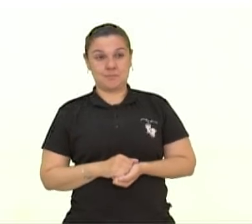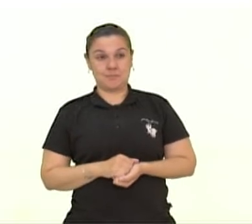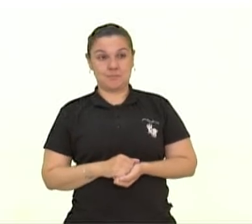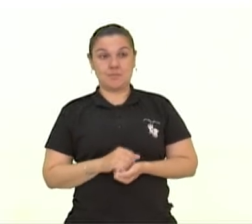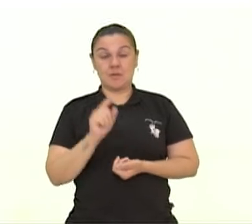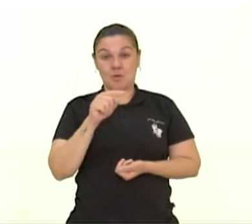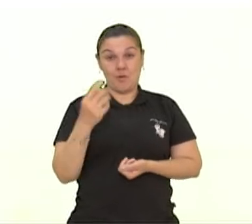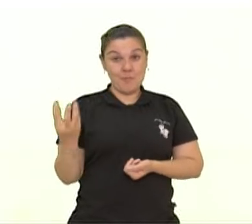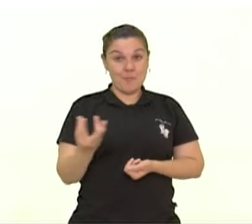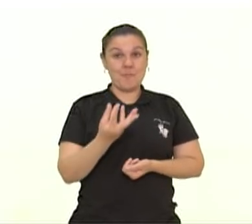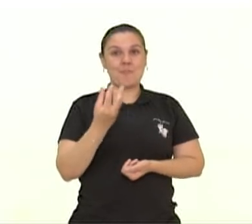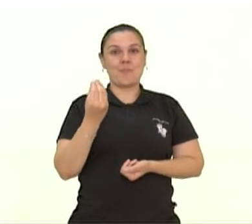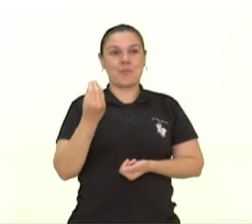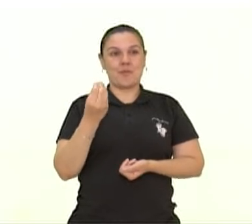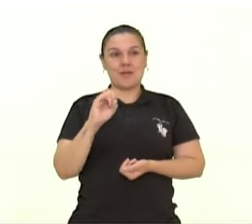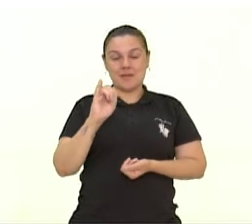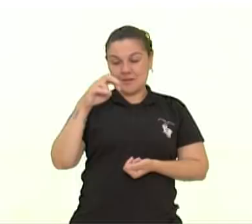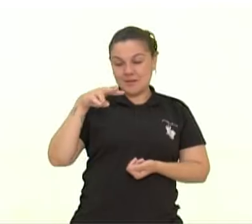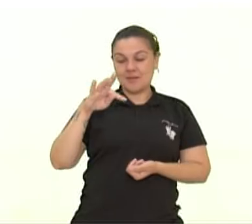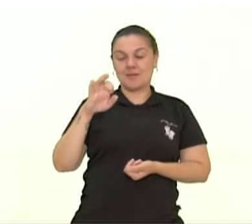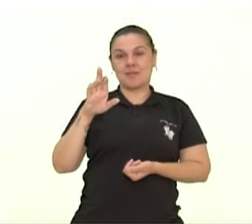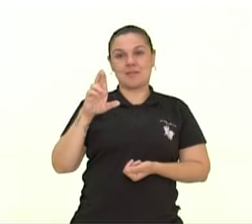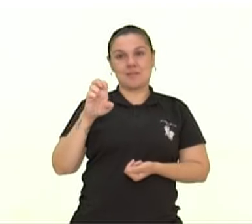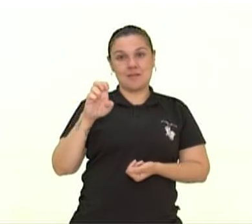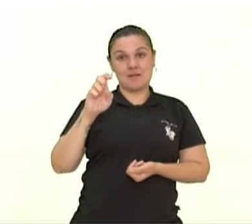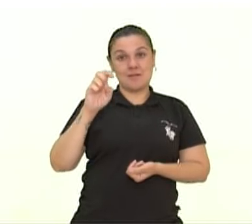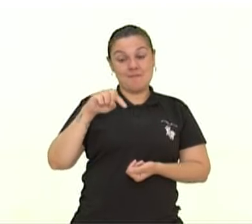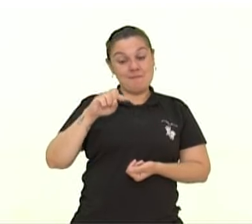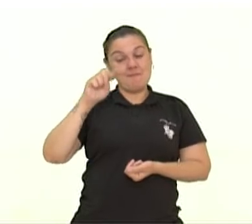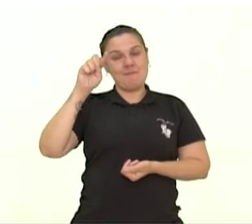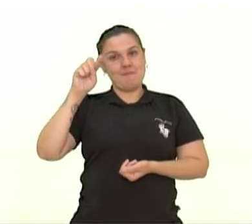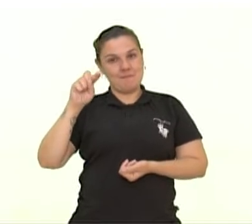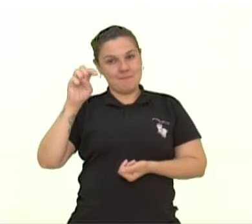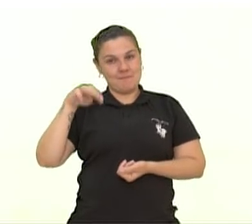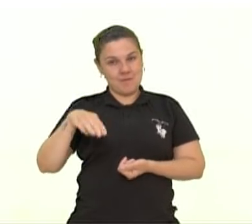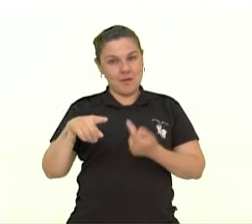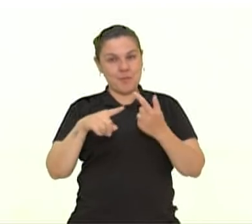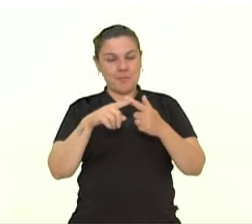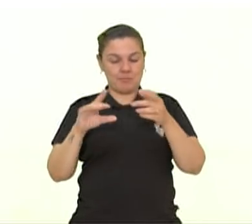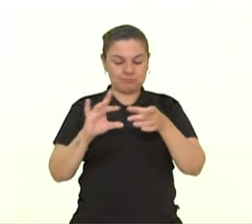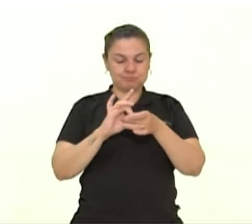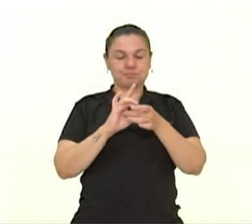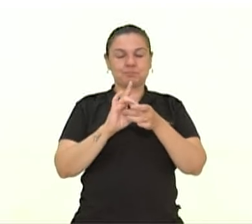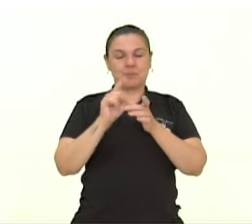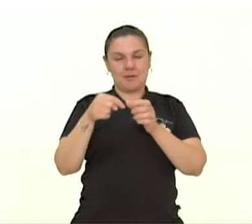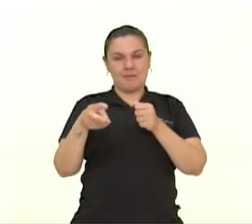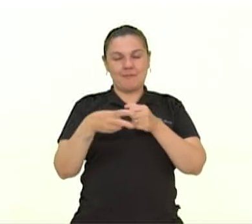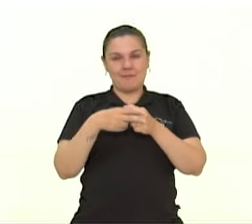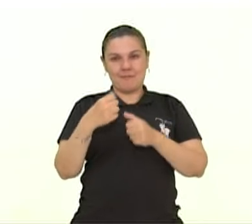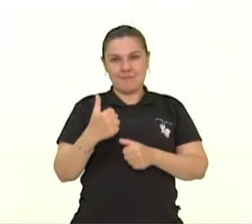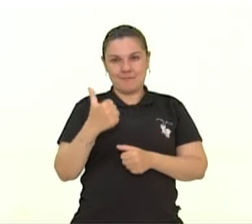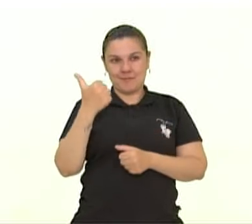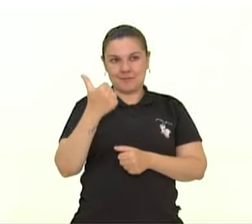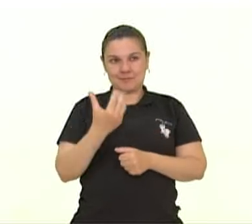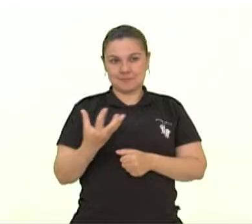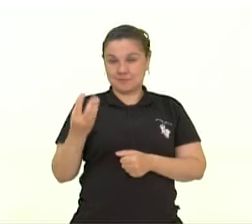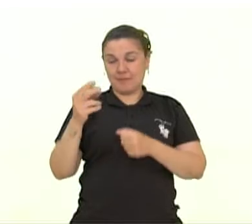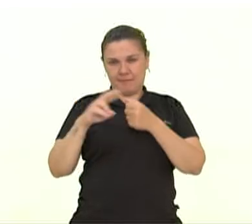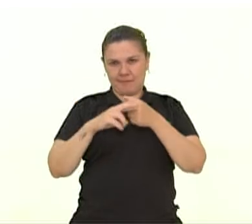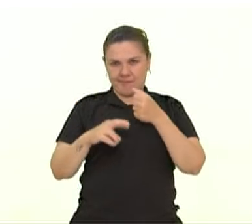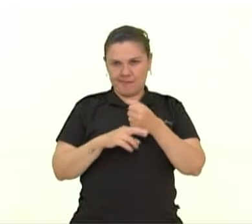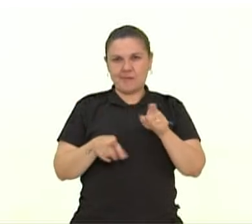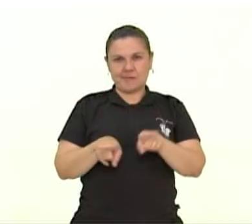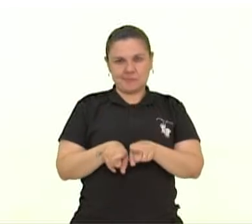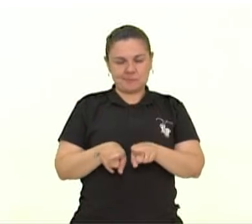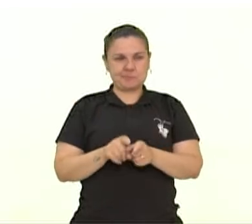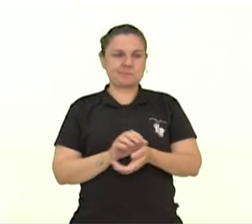Olha lá que então ganhou um acento circunflexo, o verbo intervir, que é derivado do verbo vir, segue, portanto, as mesmas regras,